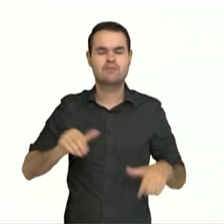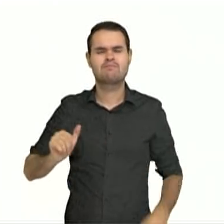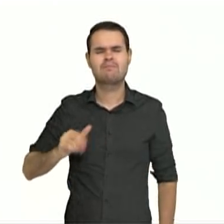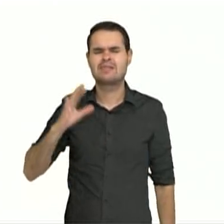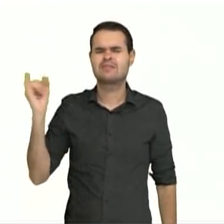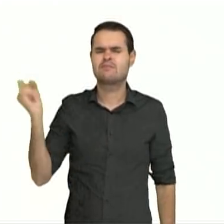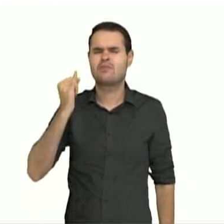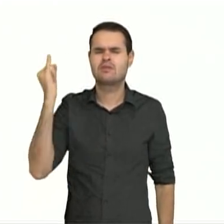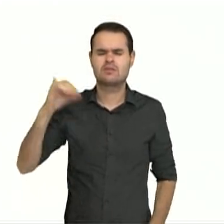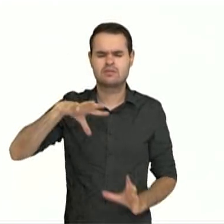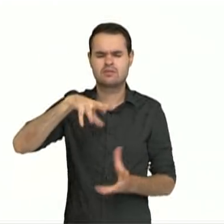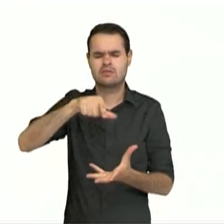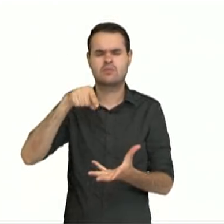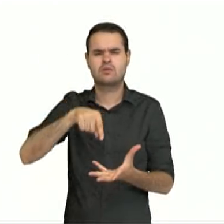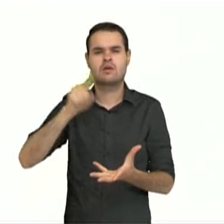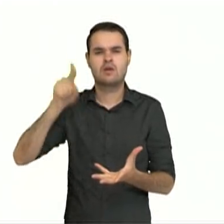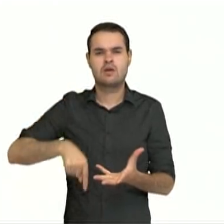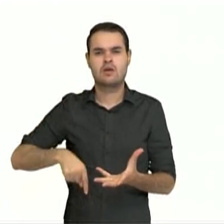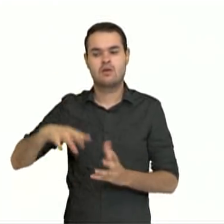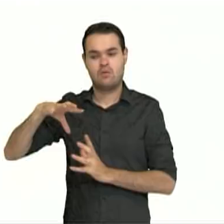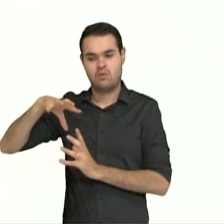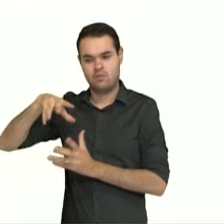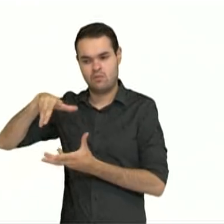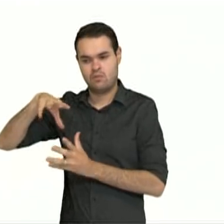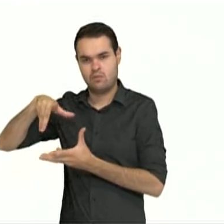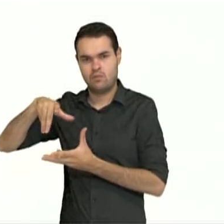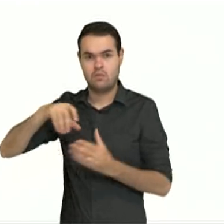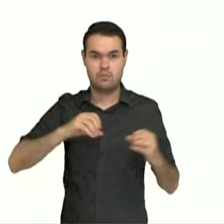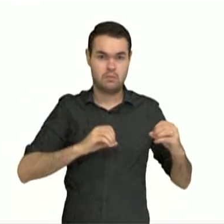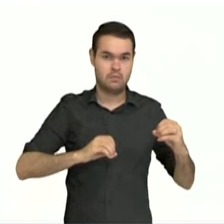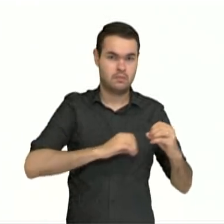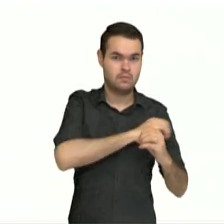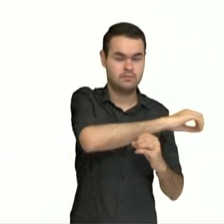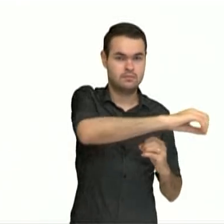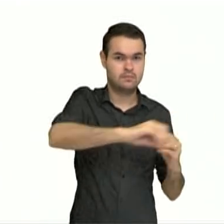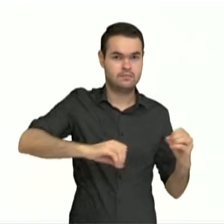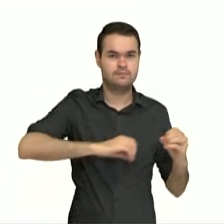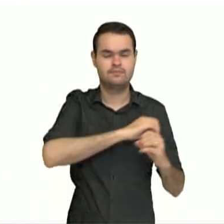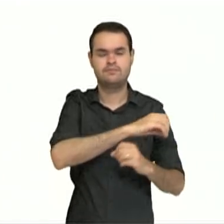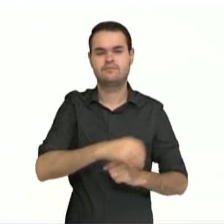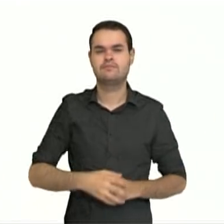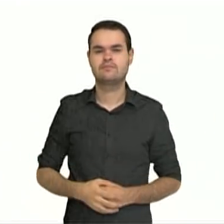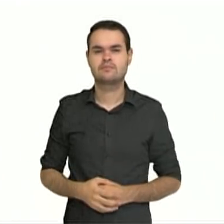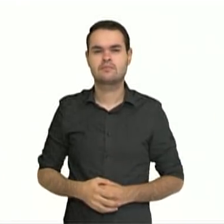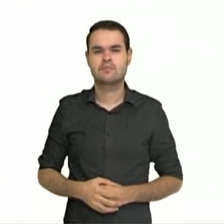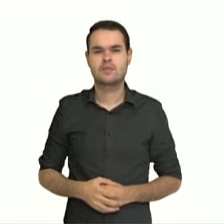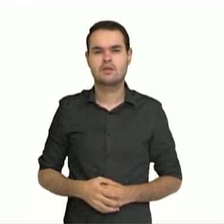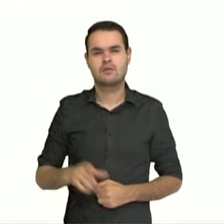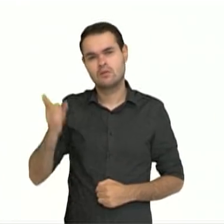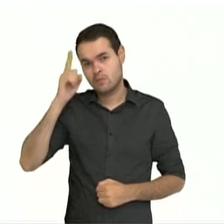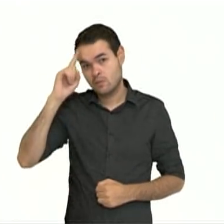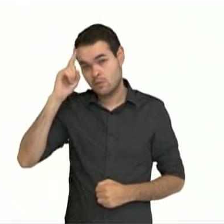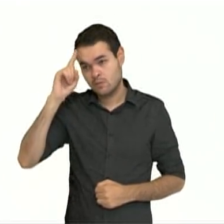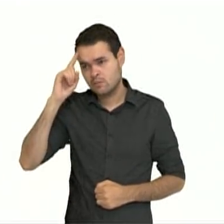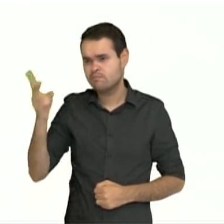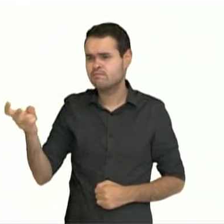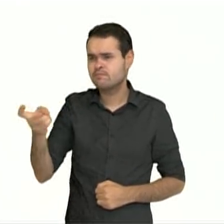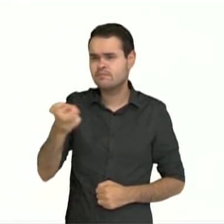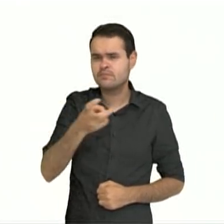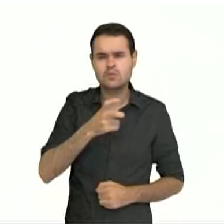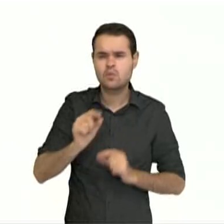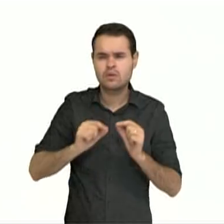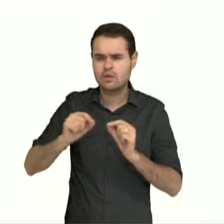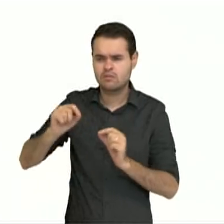Terra realiza são rotação e translação. No nosso dia a dia é possível encontrar as consequências